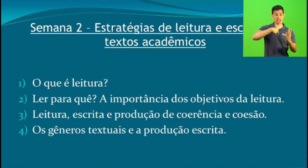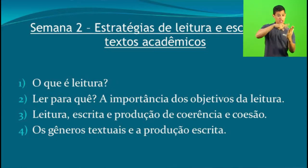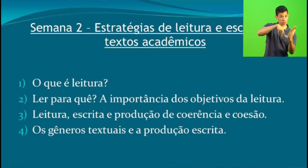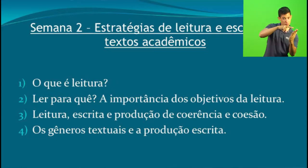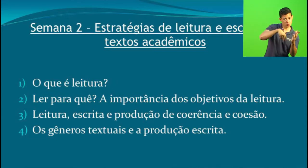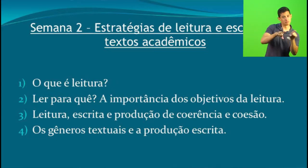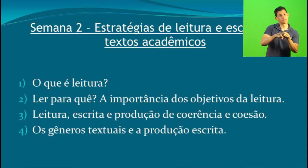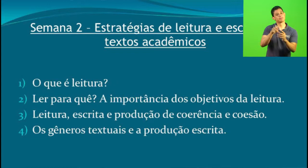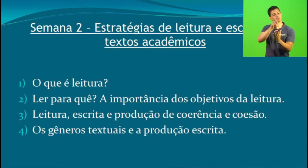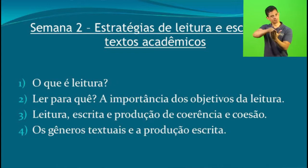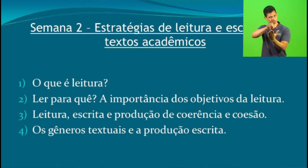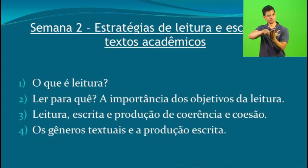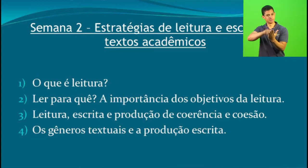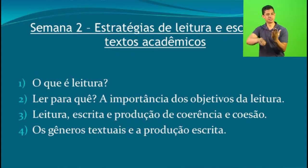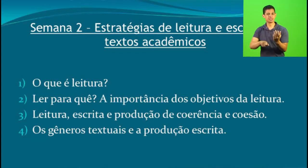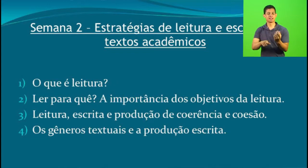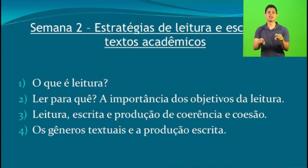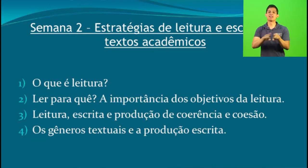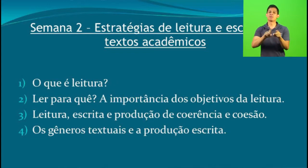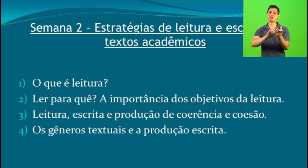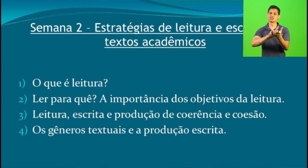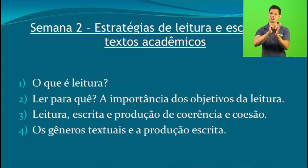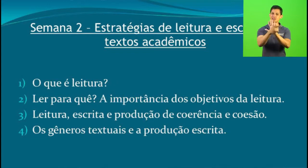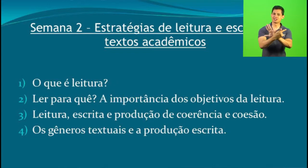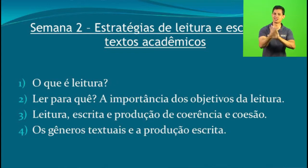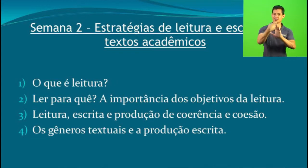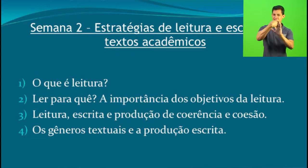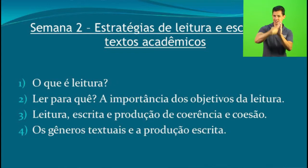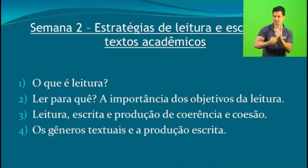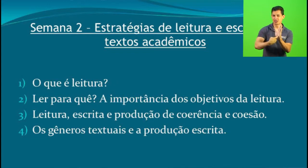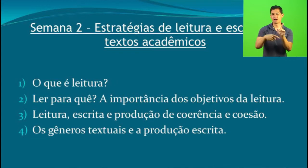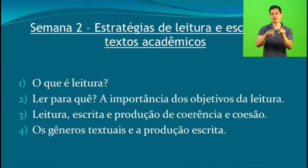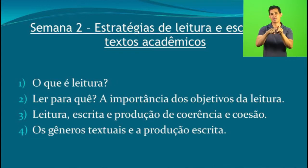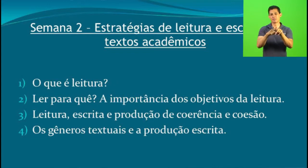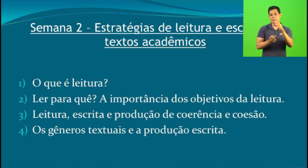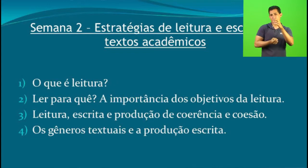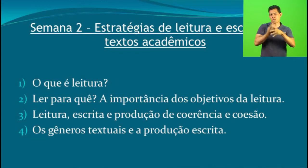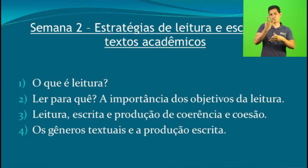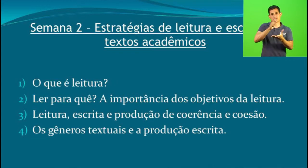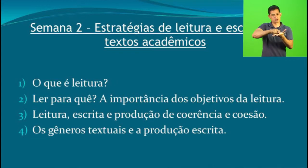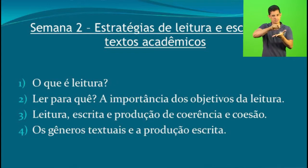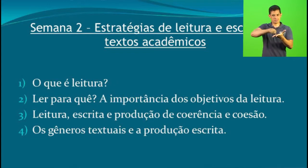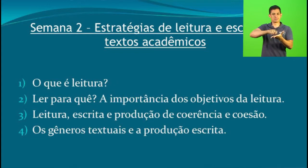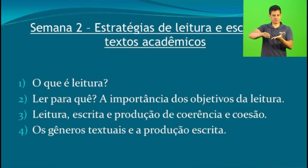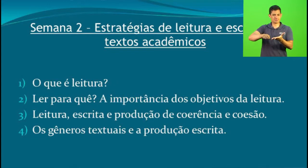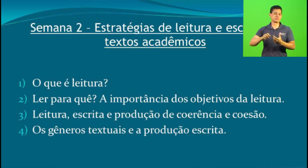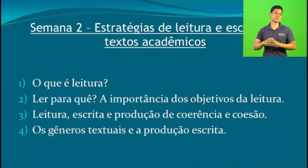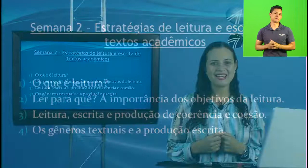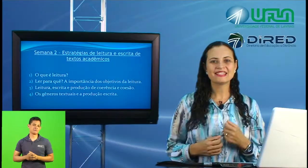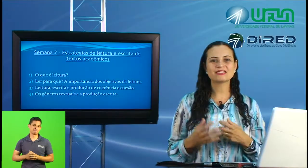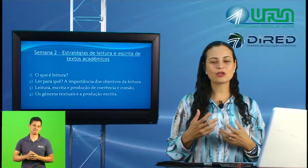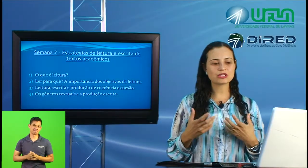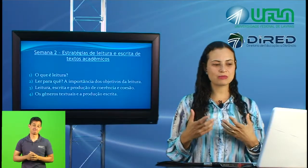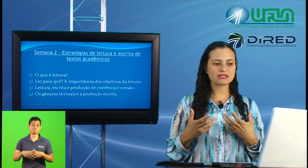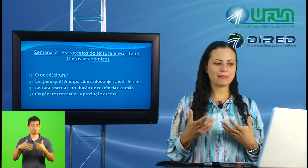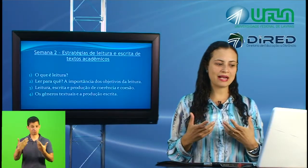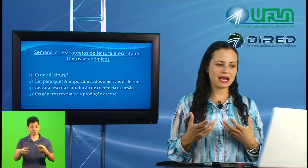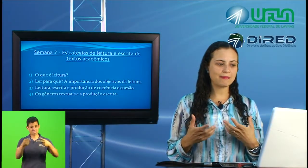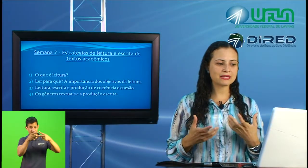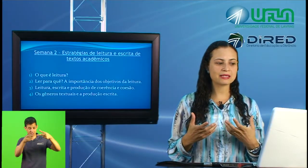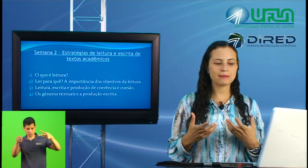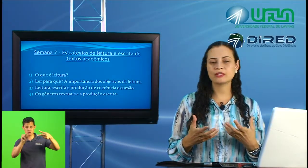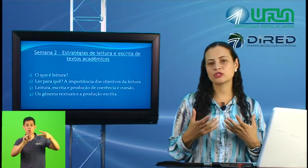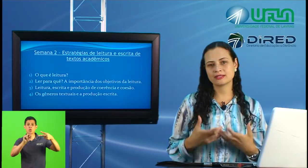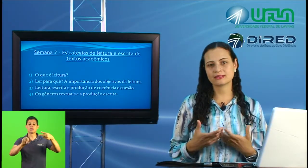produzidas tanto na leitura quanto na escrita. E os gêneros textuais e a produção escrita. Então, nós vamos